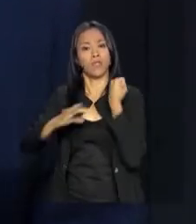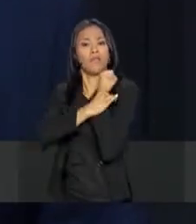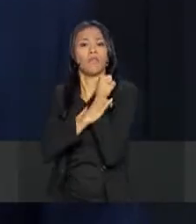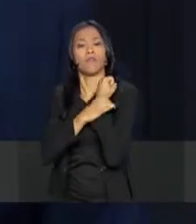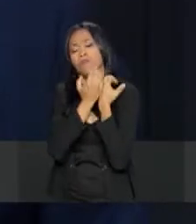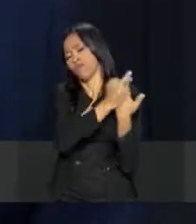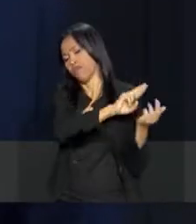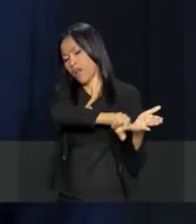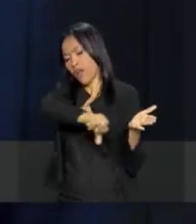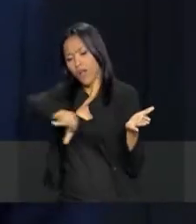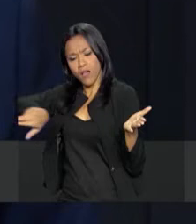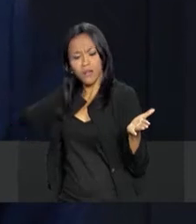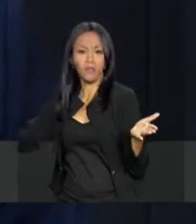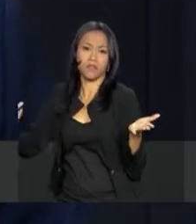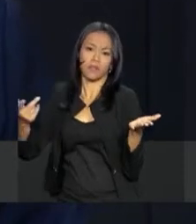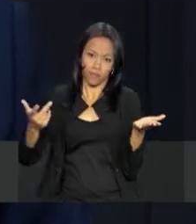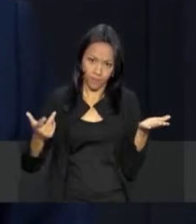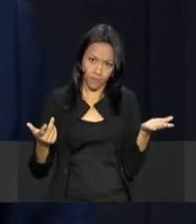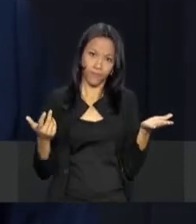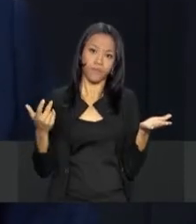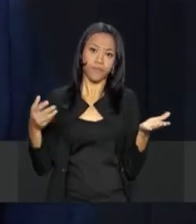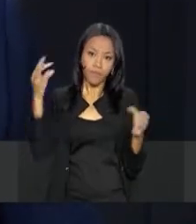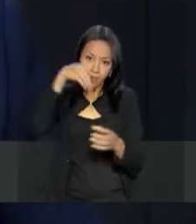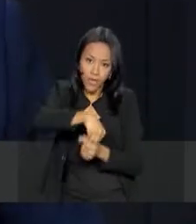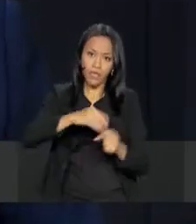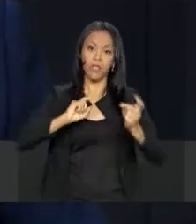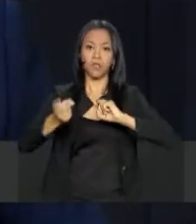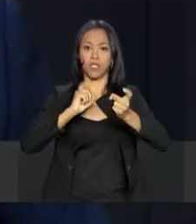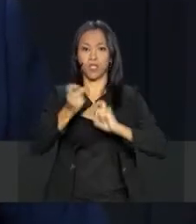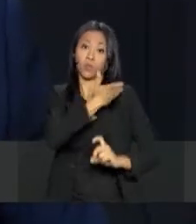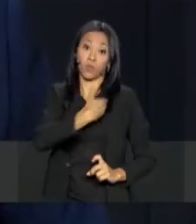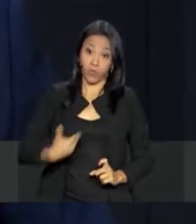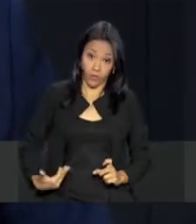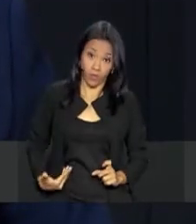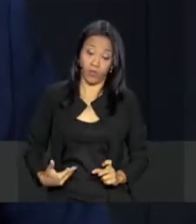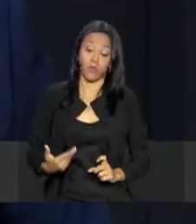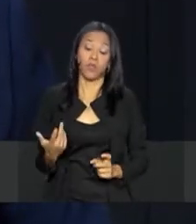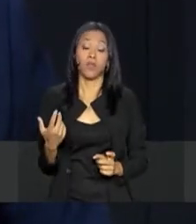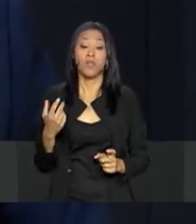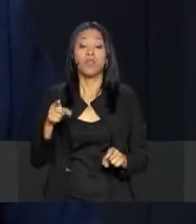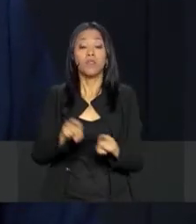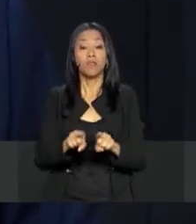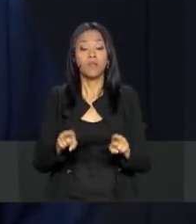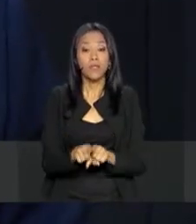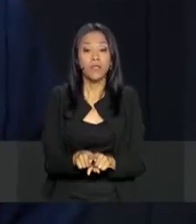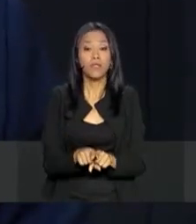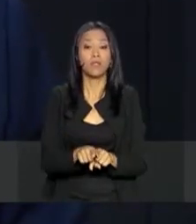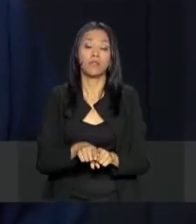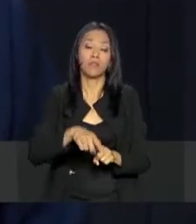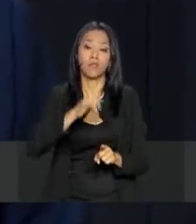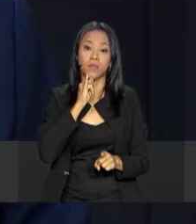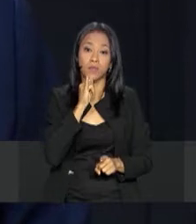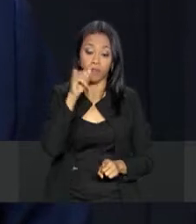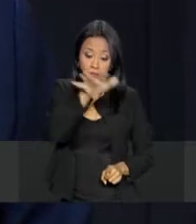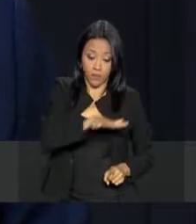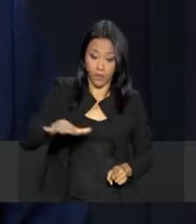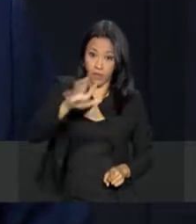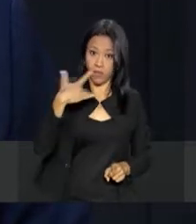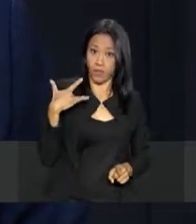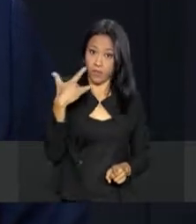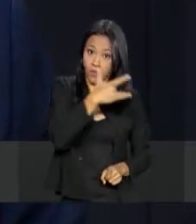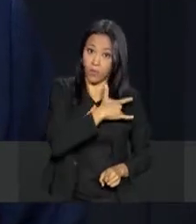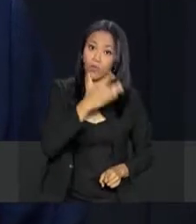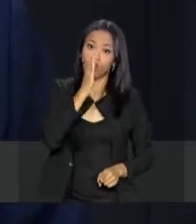da administração a de igual maneira no caso no caso da saúde por exemplo